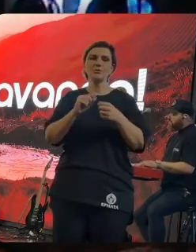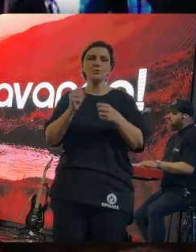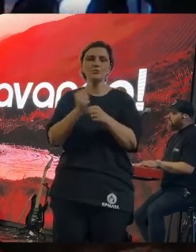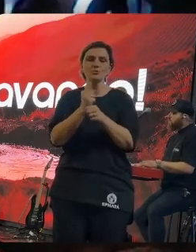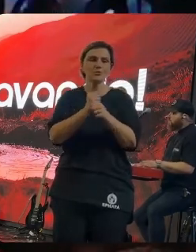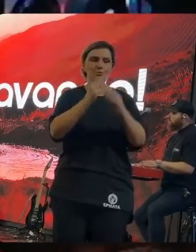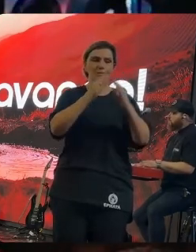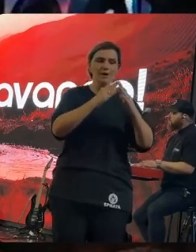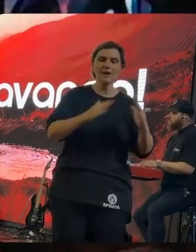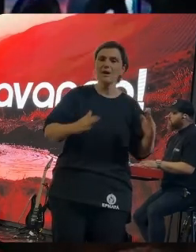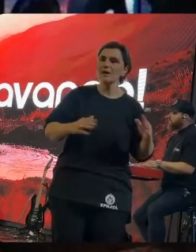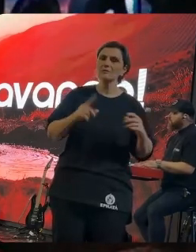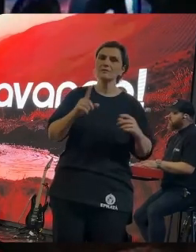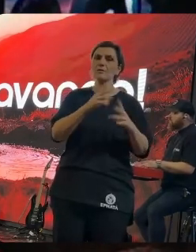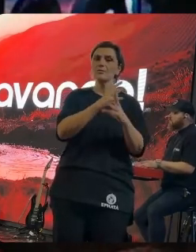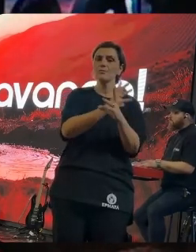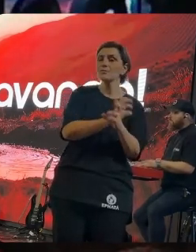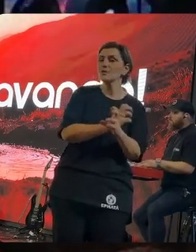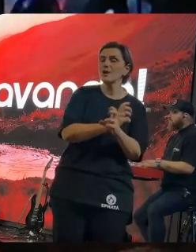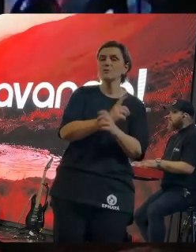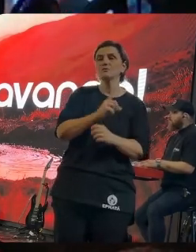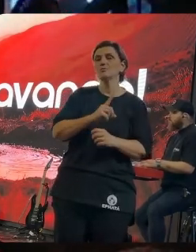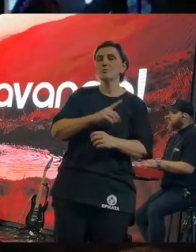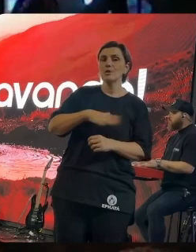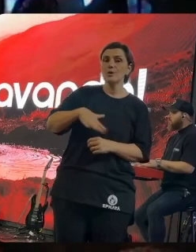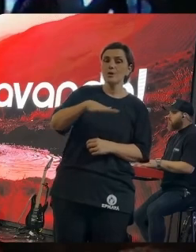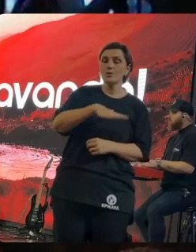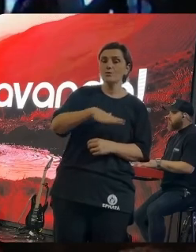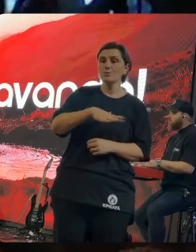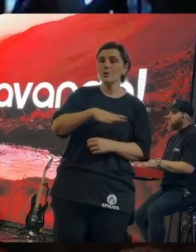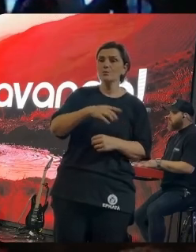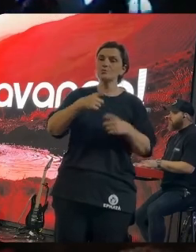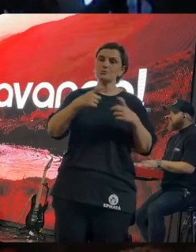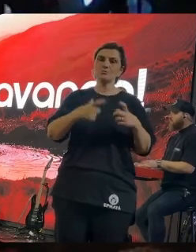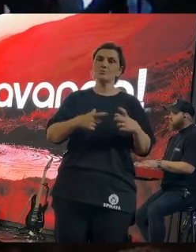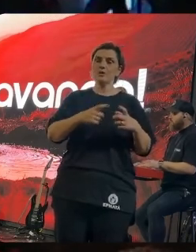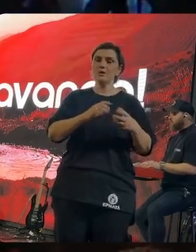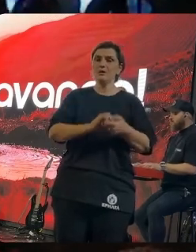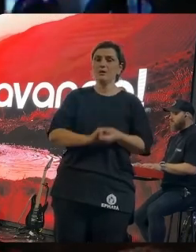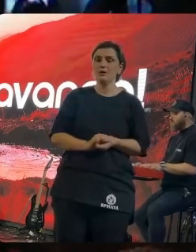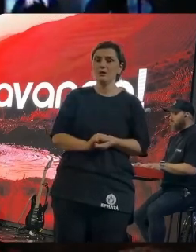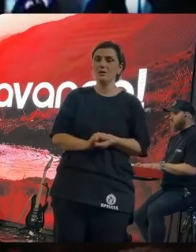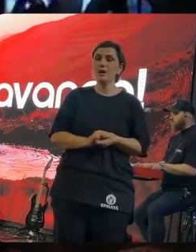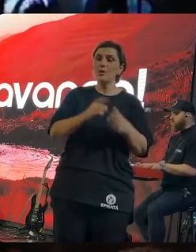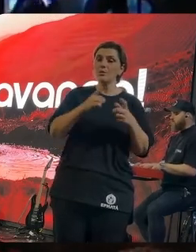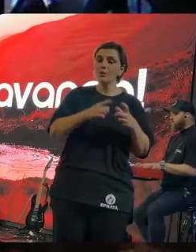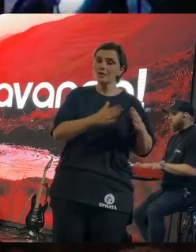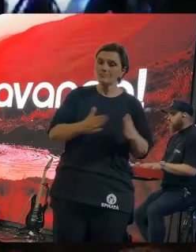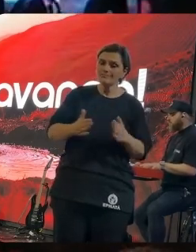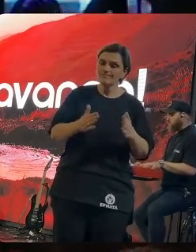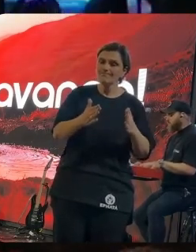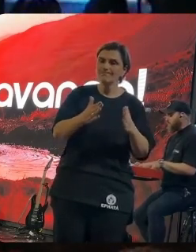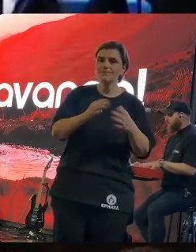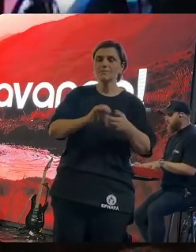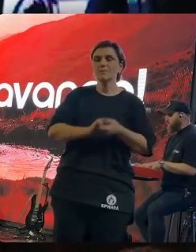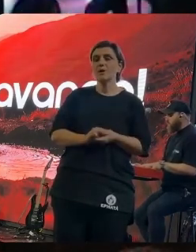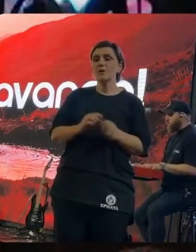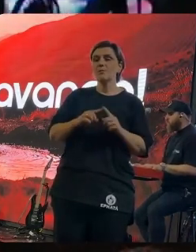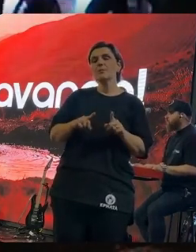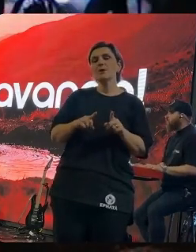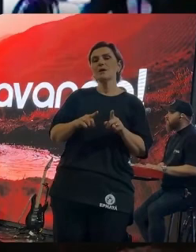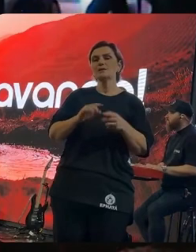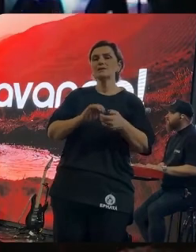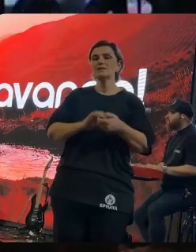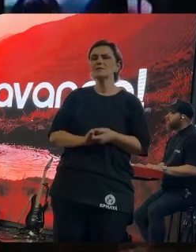casa, deserto não é o nosso destino, deserto não é o nosso endereço final, não. Deserto é lugar de travessia. Mas deixa eu te perguntar